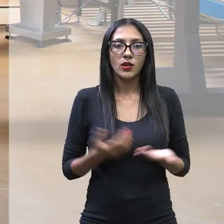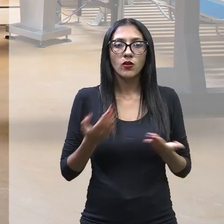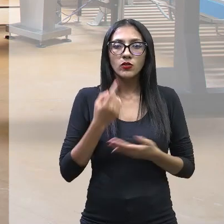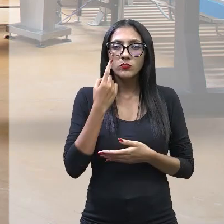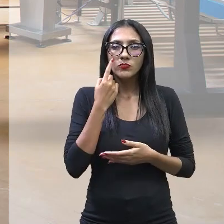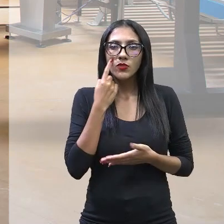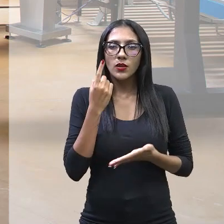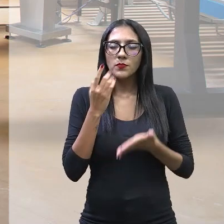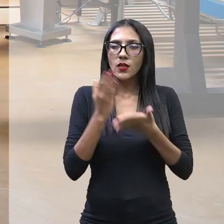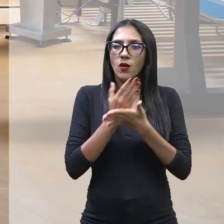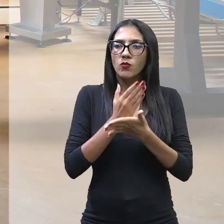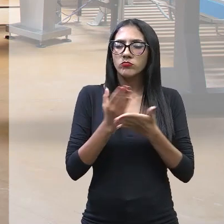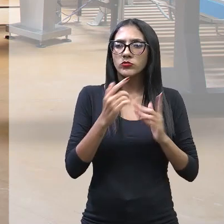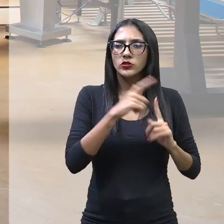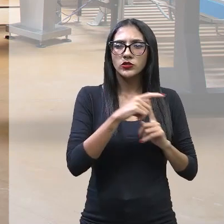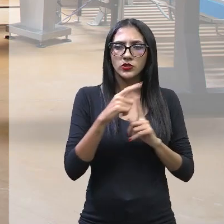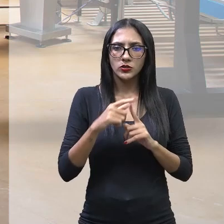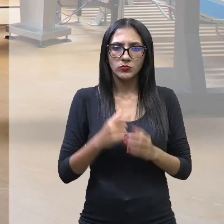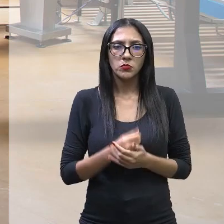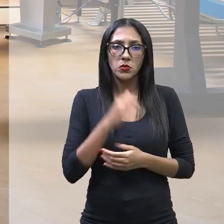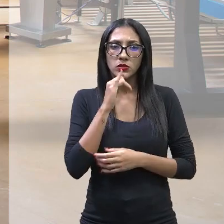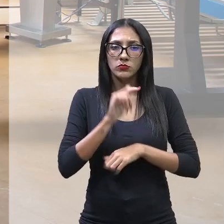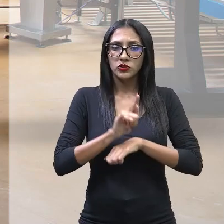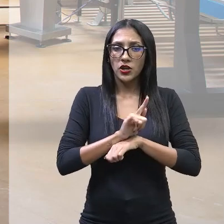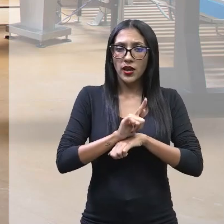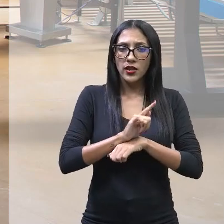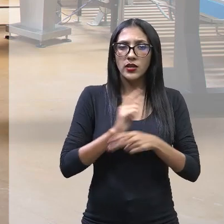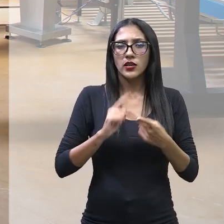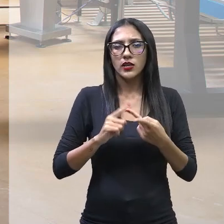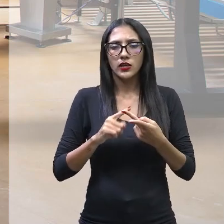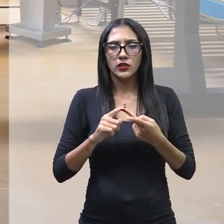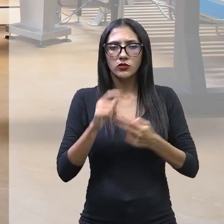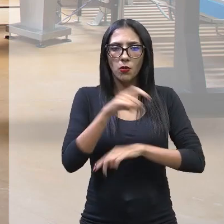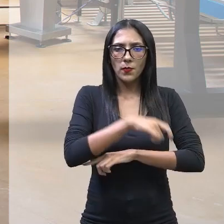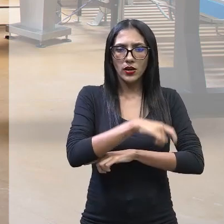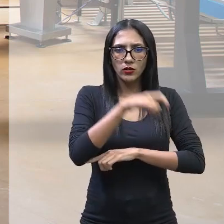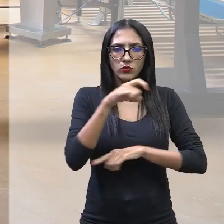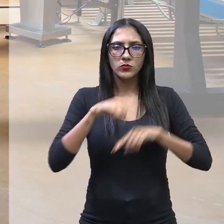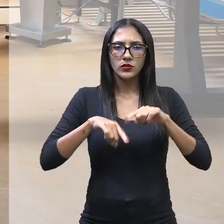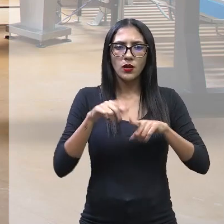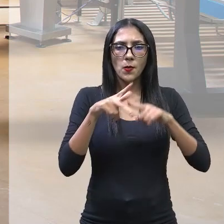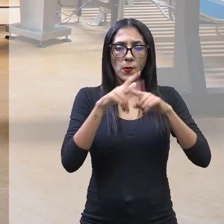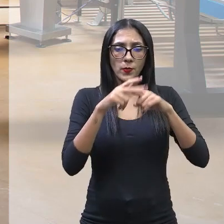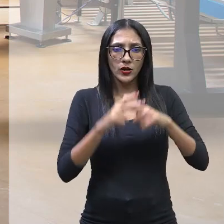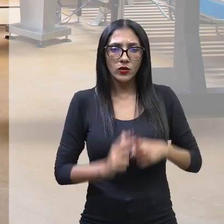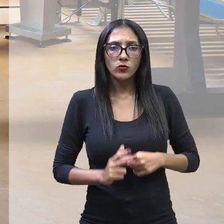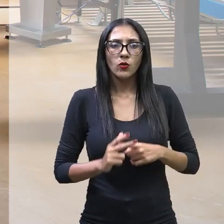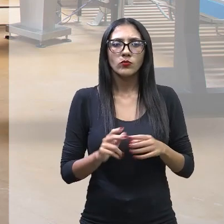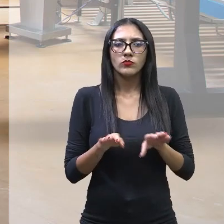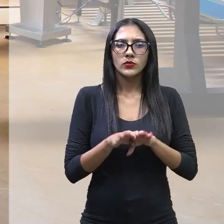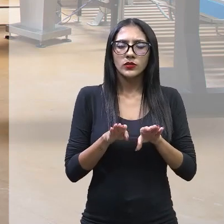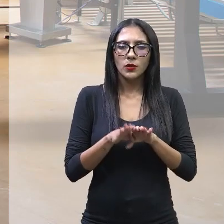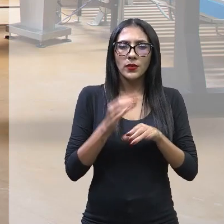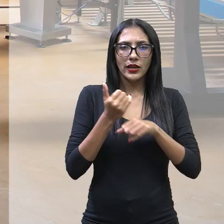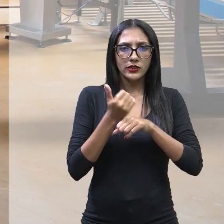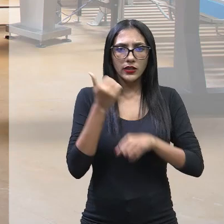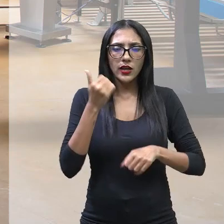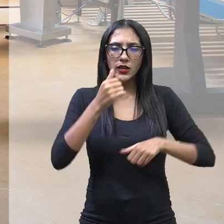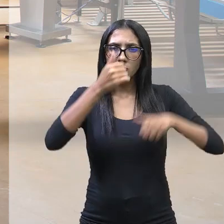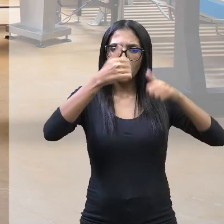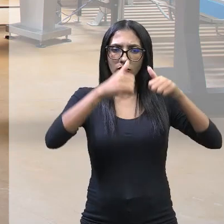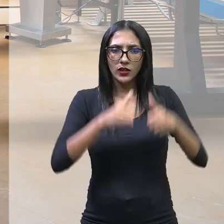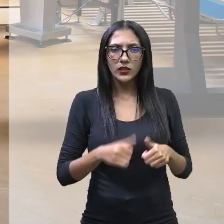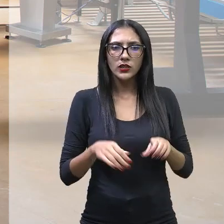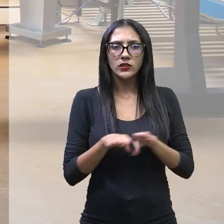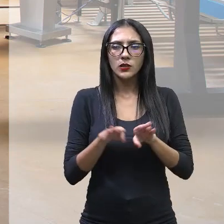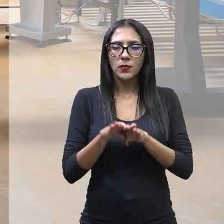trabalhos necessários. Olha só, pessoal, tem um gerente de produção, operador de máquina, mecânico de manutenção, engenheiro de processos,